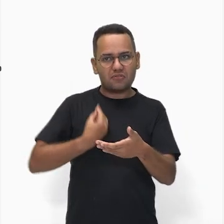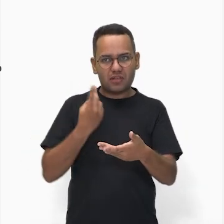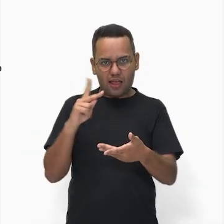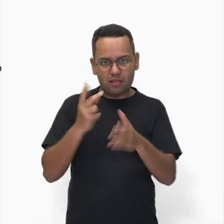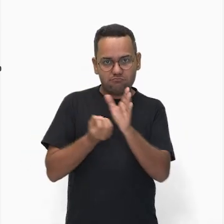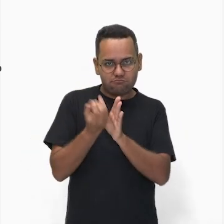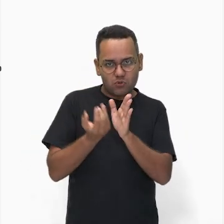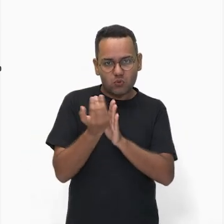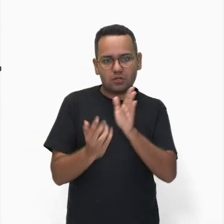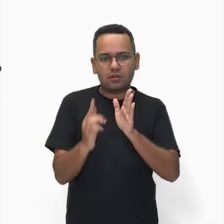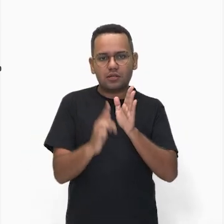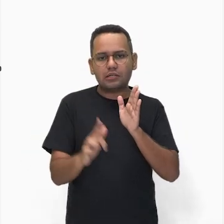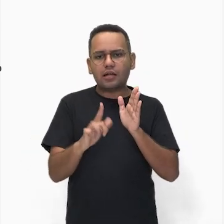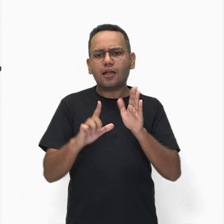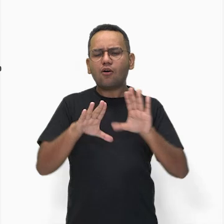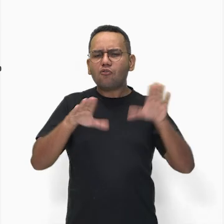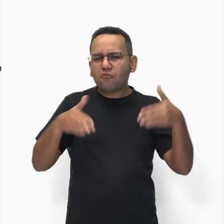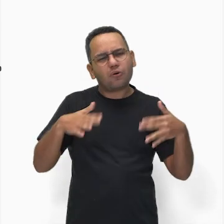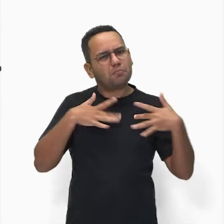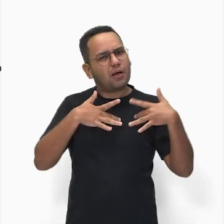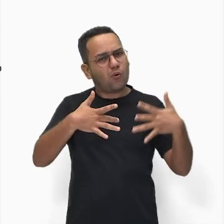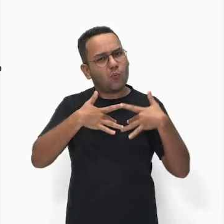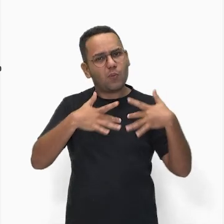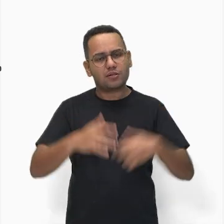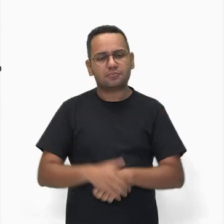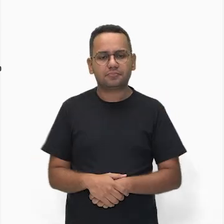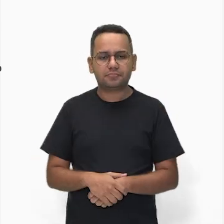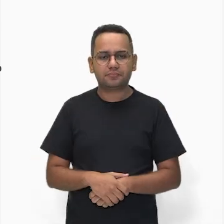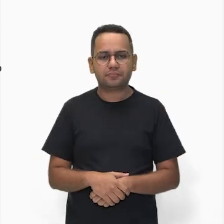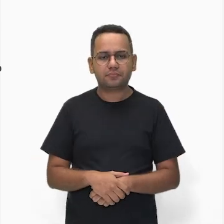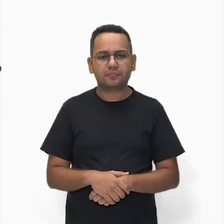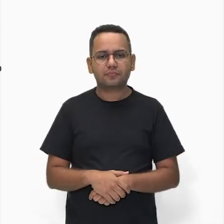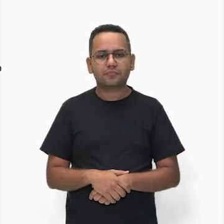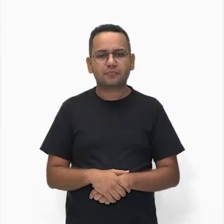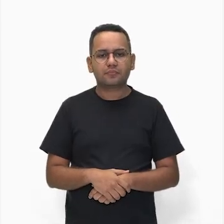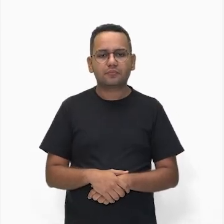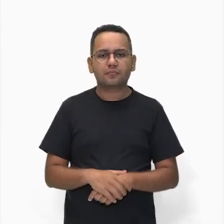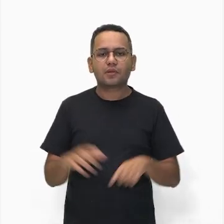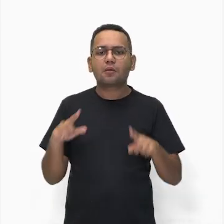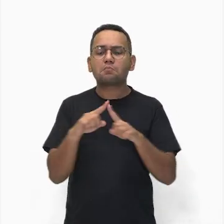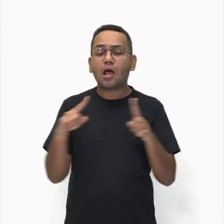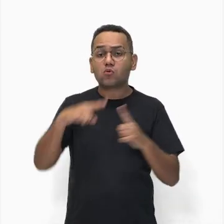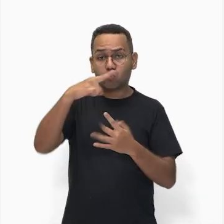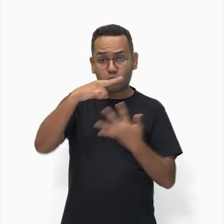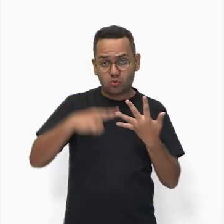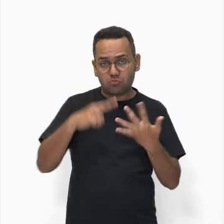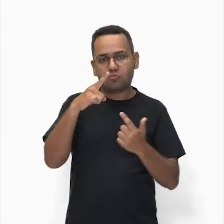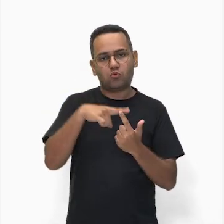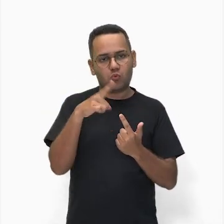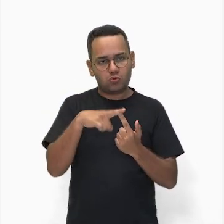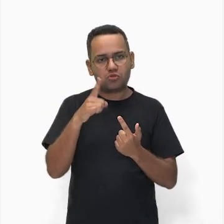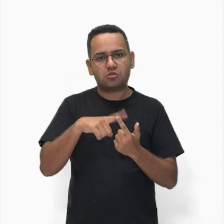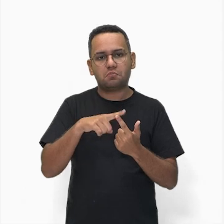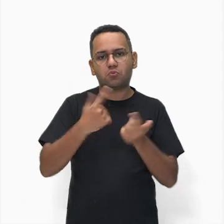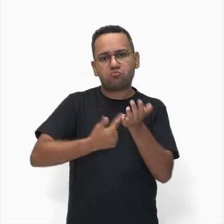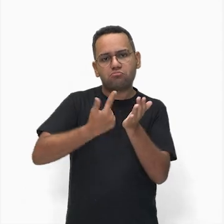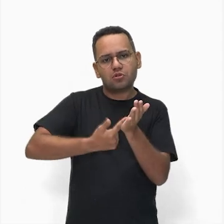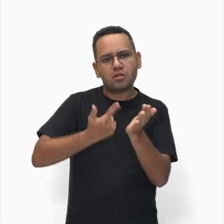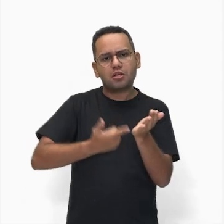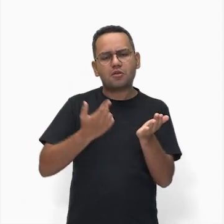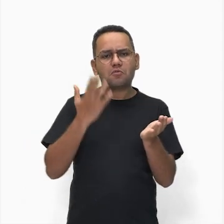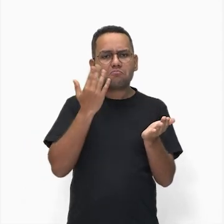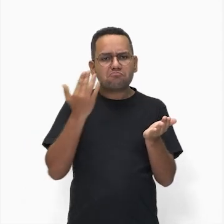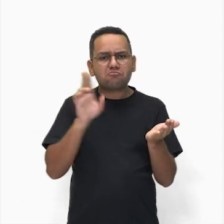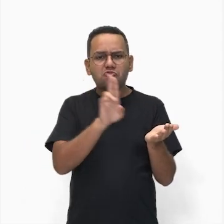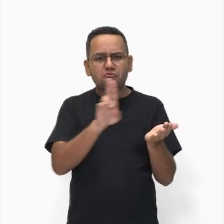quase exclusivamente de romances. Nesse gênero, a obra mais importante e conhecida é o seu livro de estreia, O